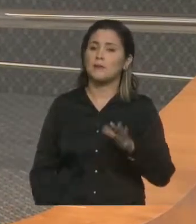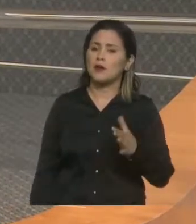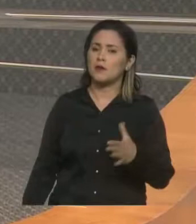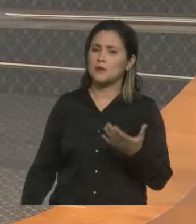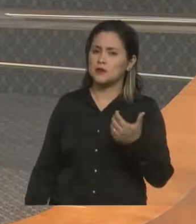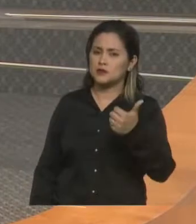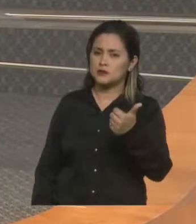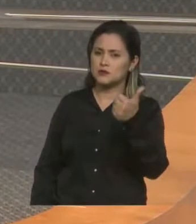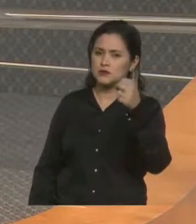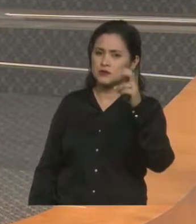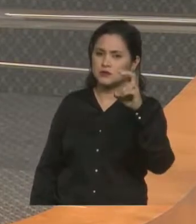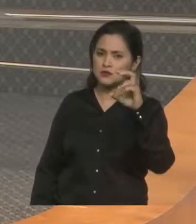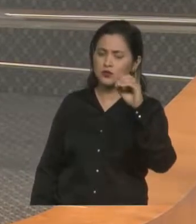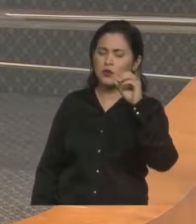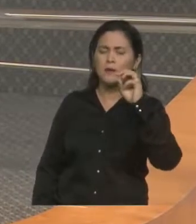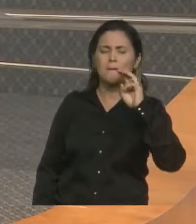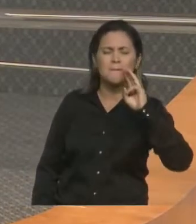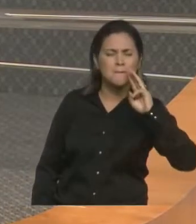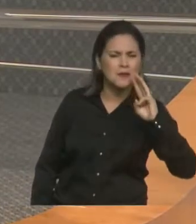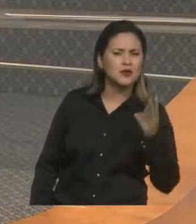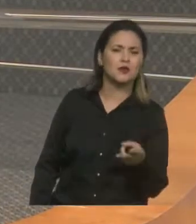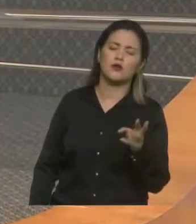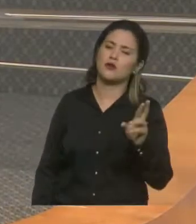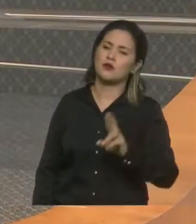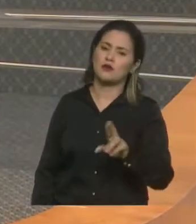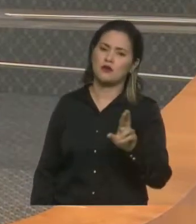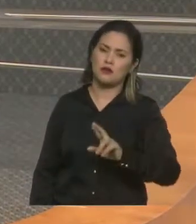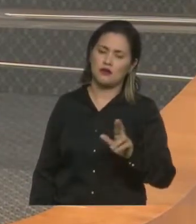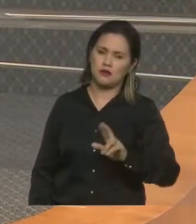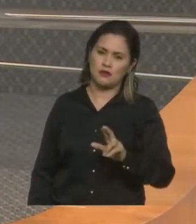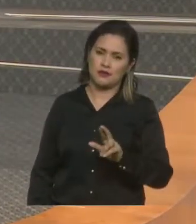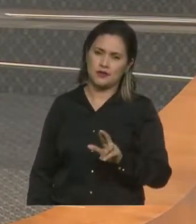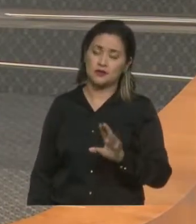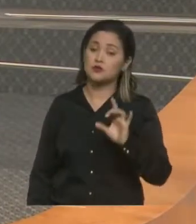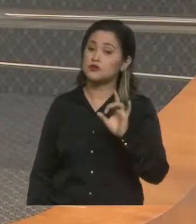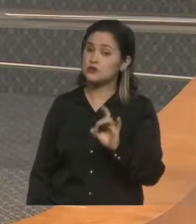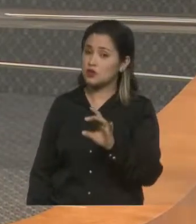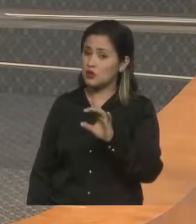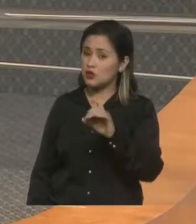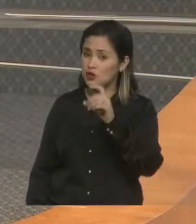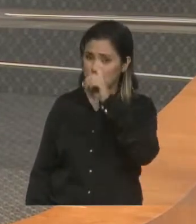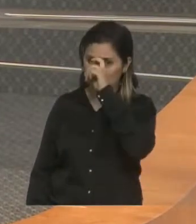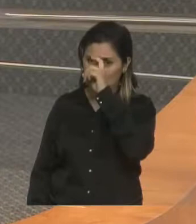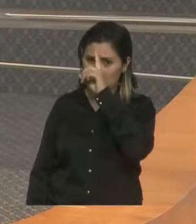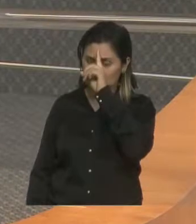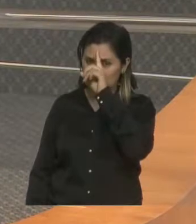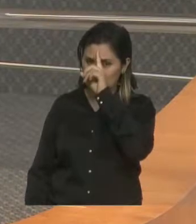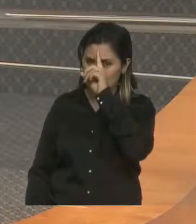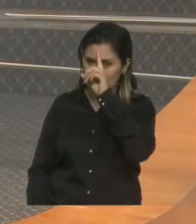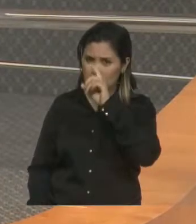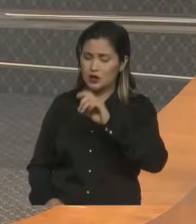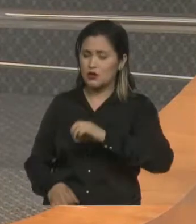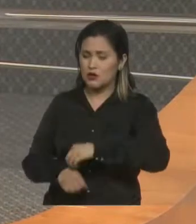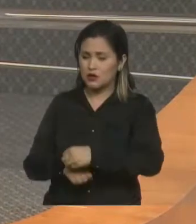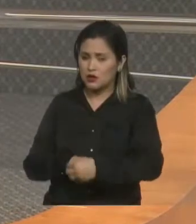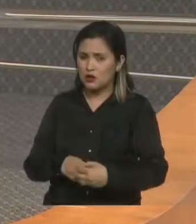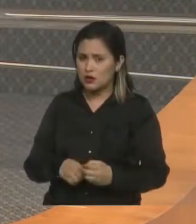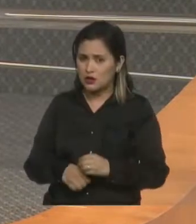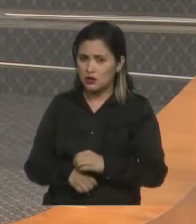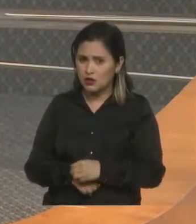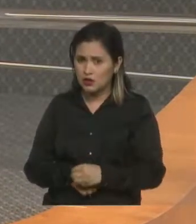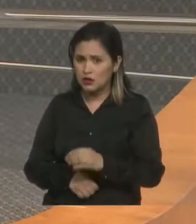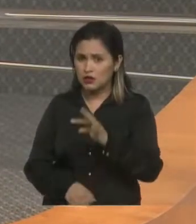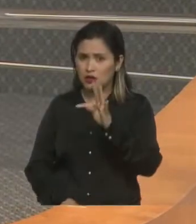R$ 150 milhões em oncologia. Só no Hospital do Câncer, todo mês, no Tarquínio, gasta de 10 a 13 milhões, a